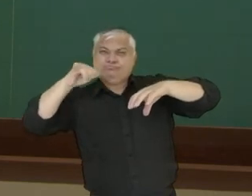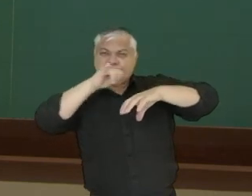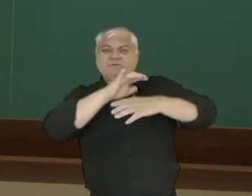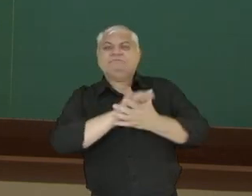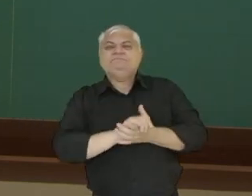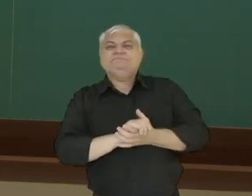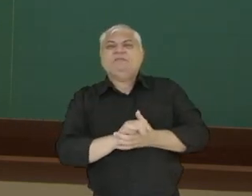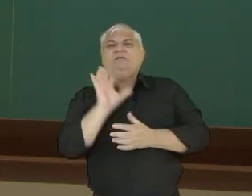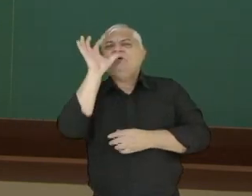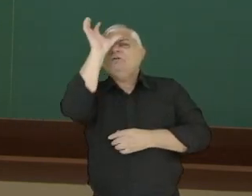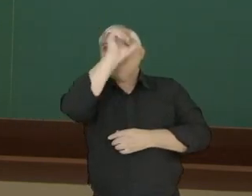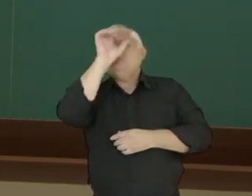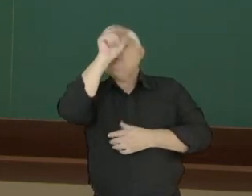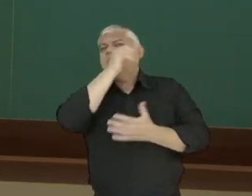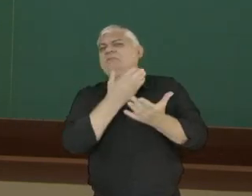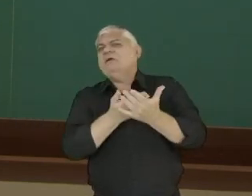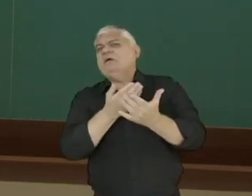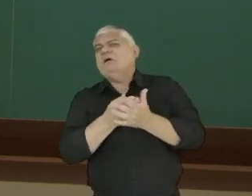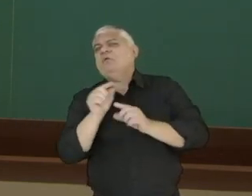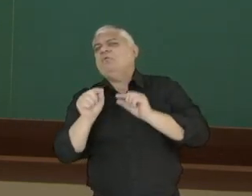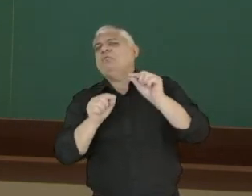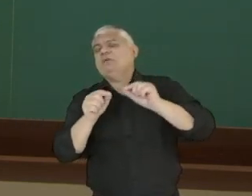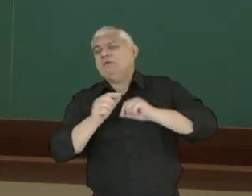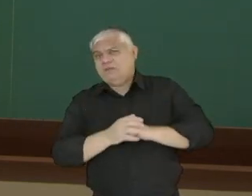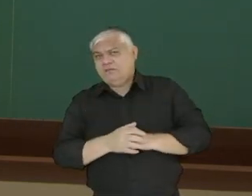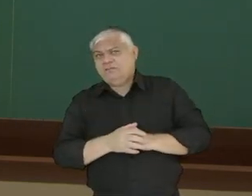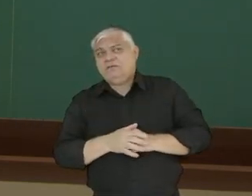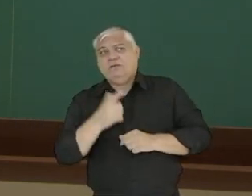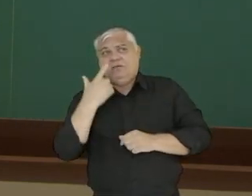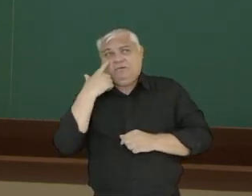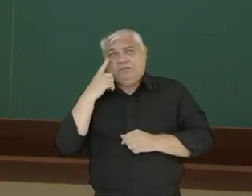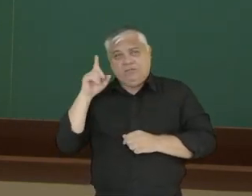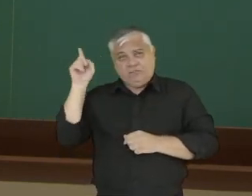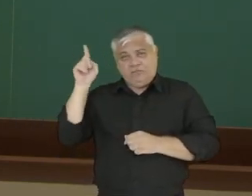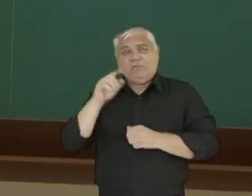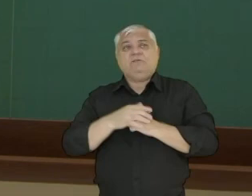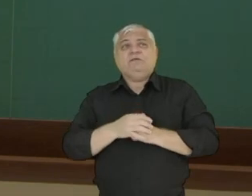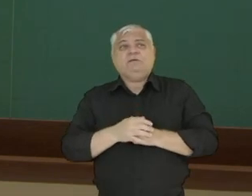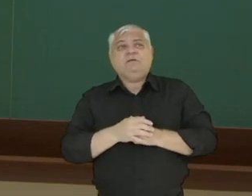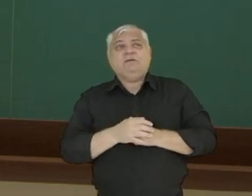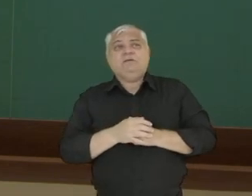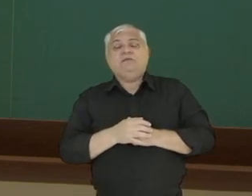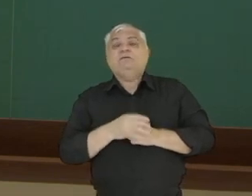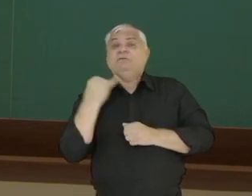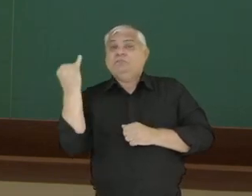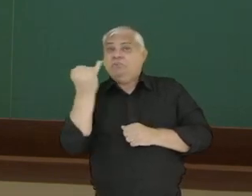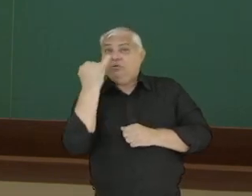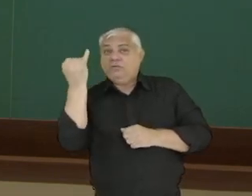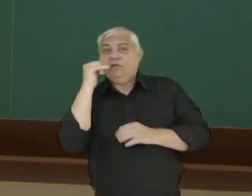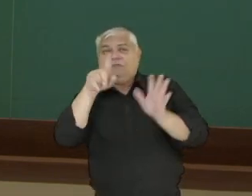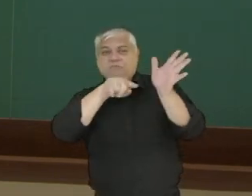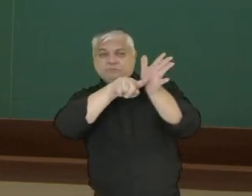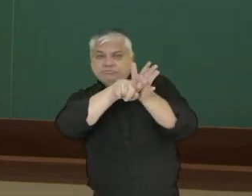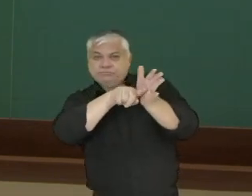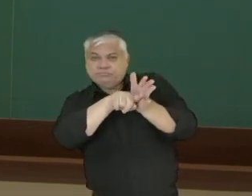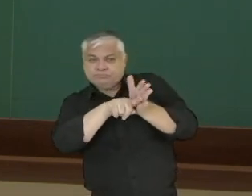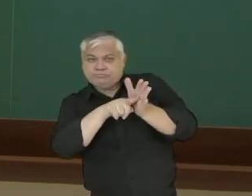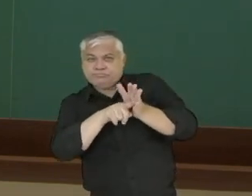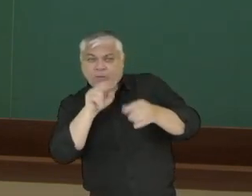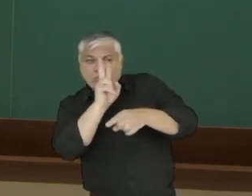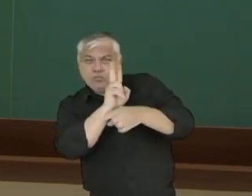O que falamos então nessa aula de hoje? Para a gente retomar aqui, ó, nós falamos sobre sensoriamento remoto e como ele